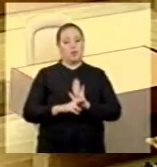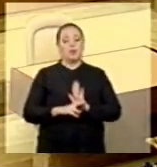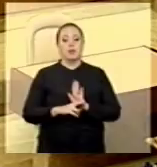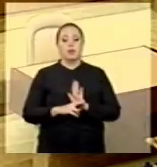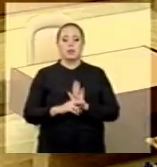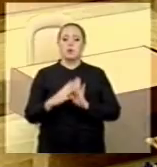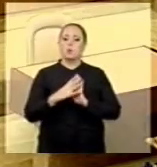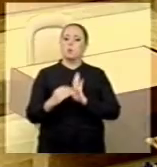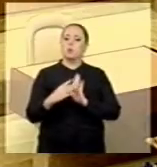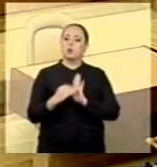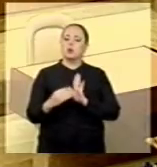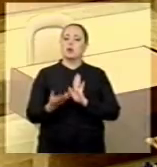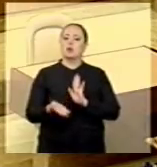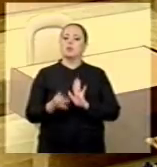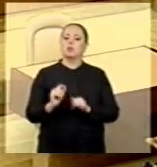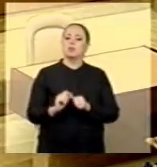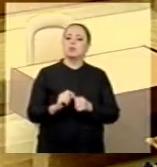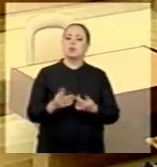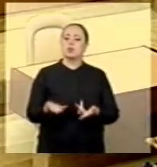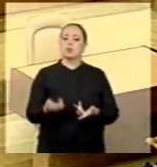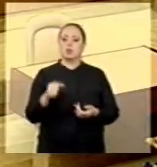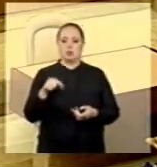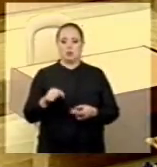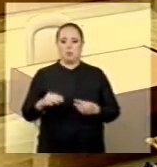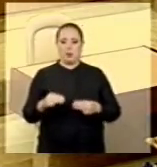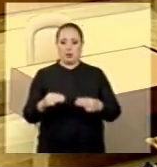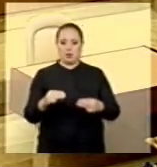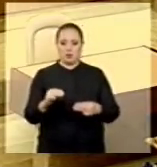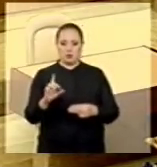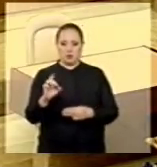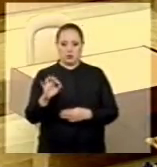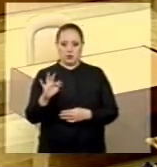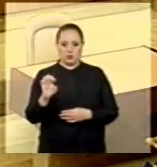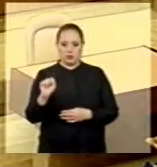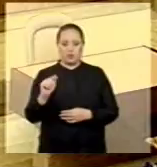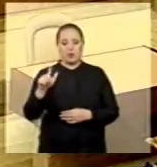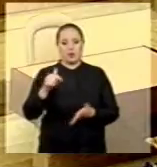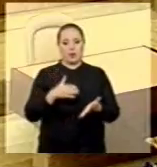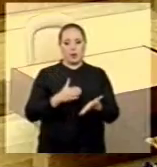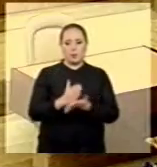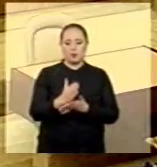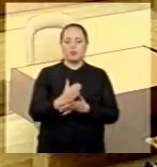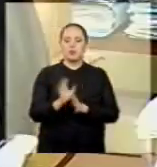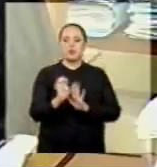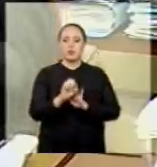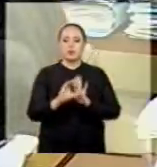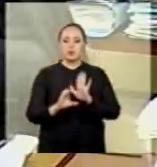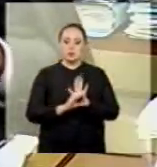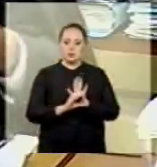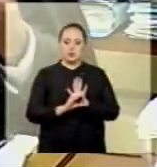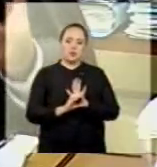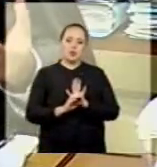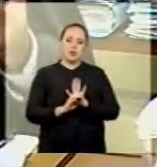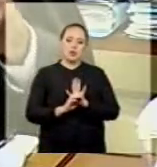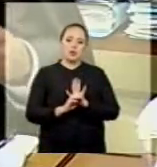esse modelo fosse construído e fosse desenvolvido era a aprovação da emenda constitucional que